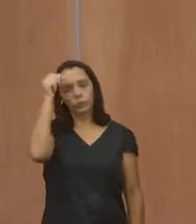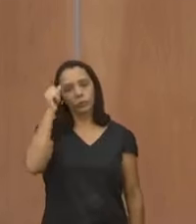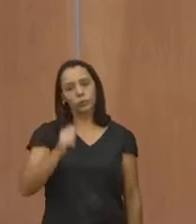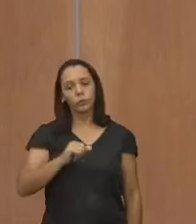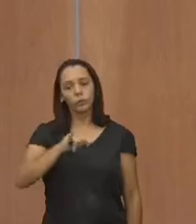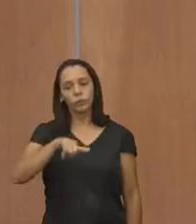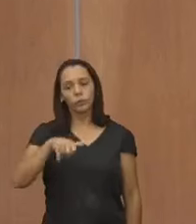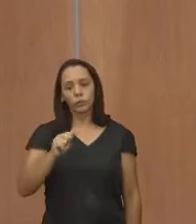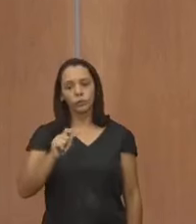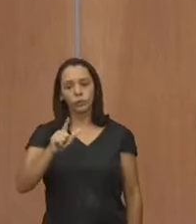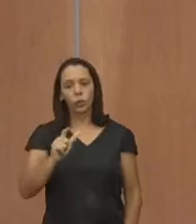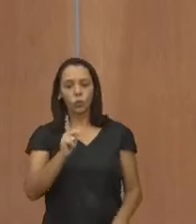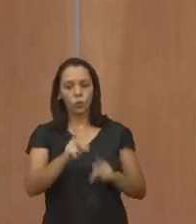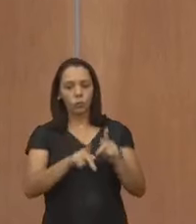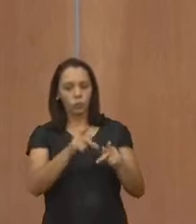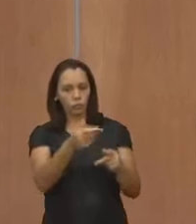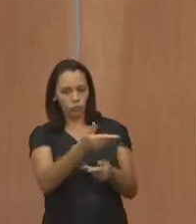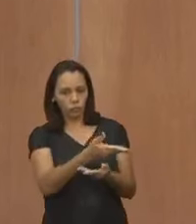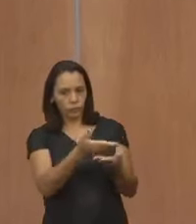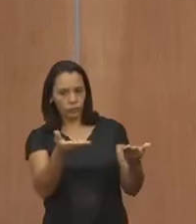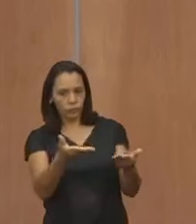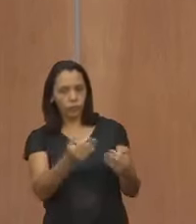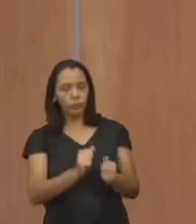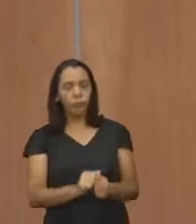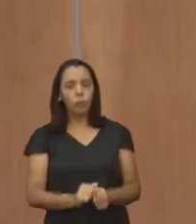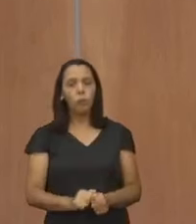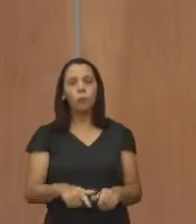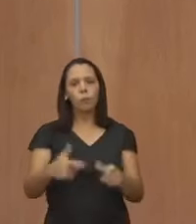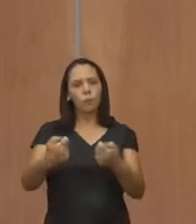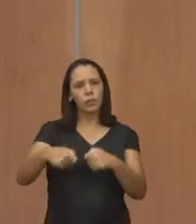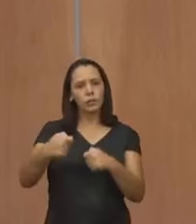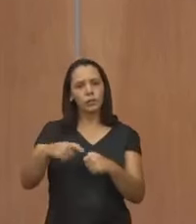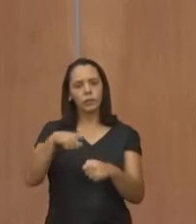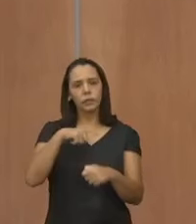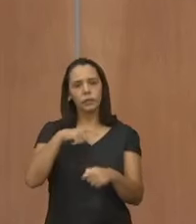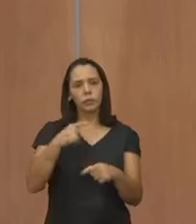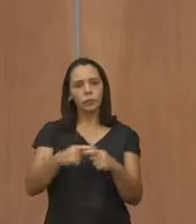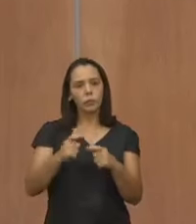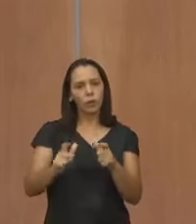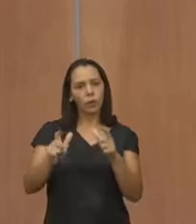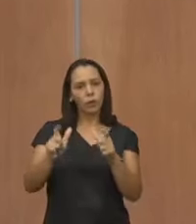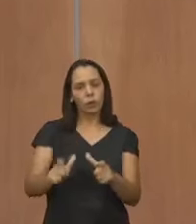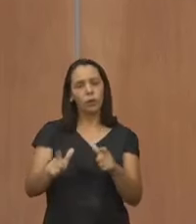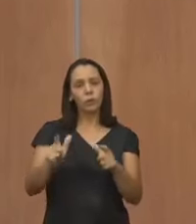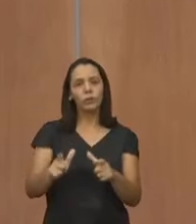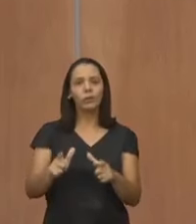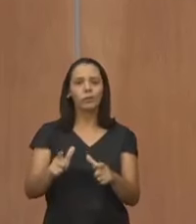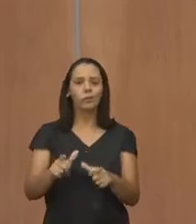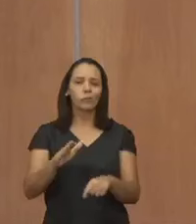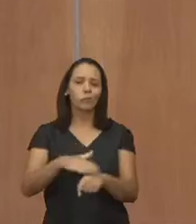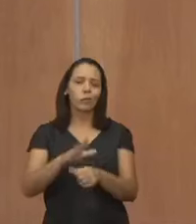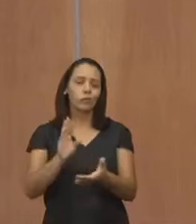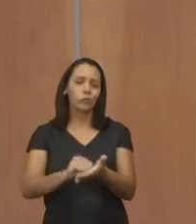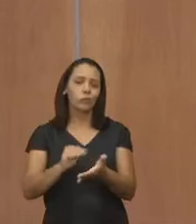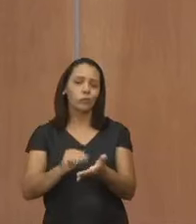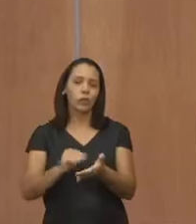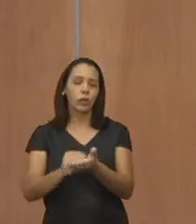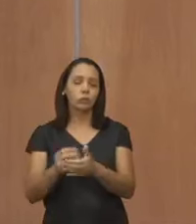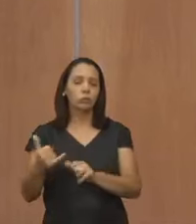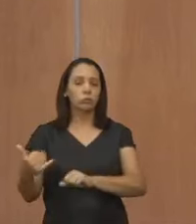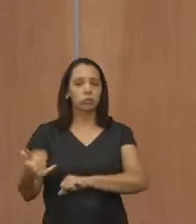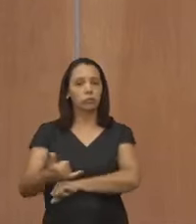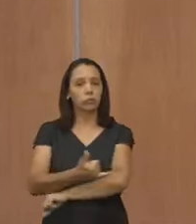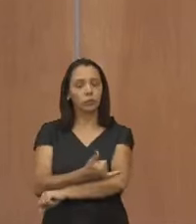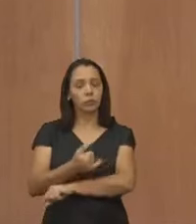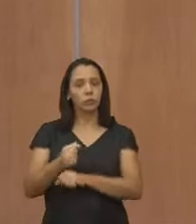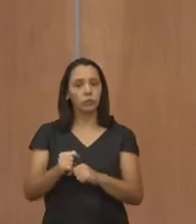caso, mostra-se necessária por ser a região urbana mais desprovida de infraestrutura, o